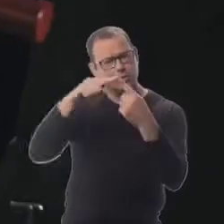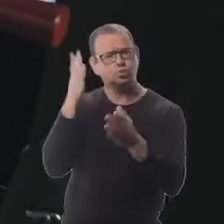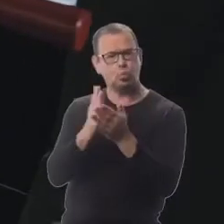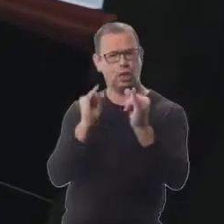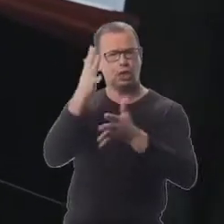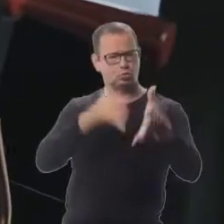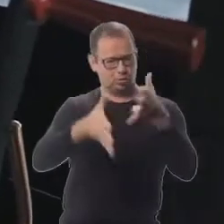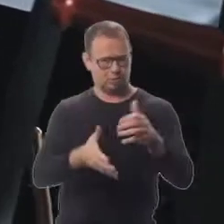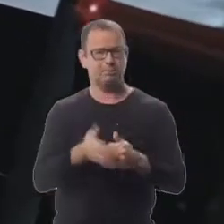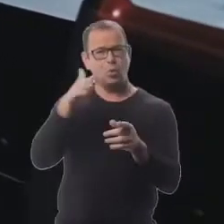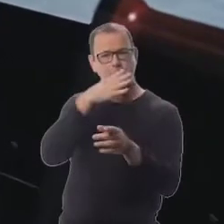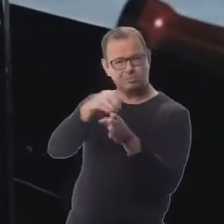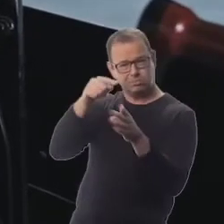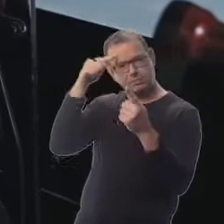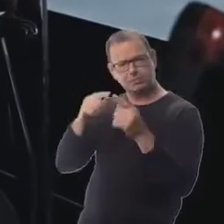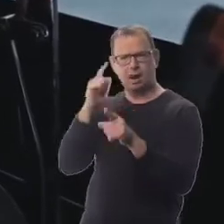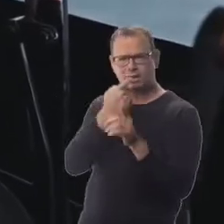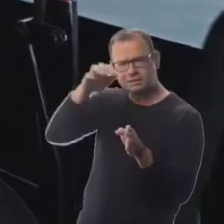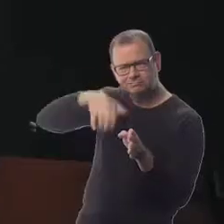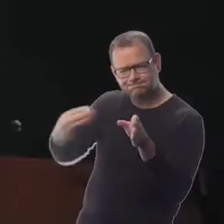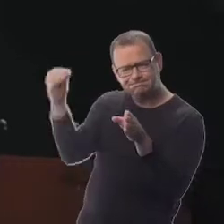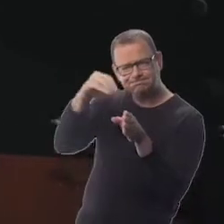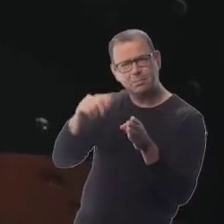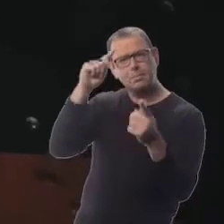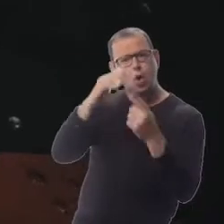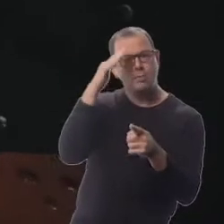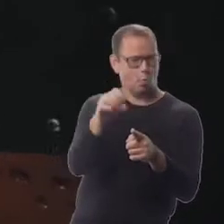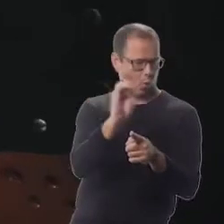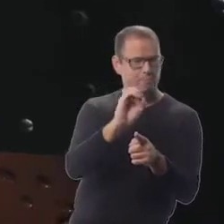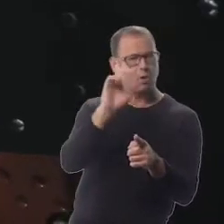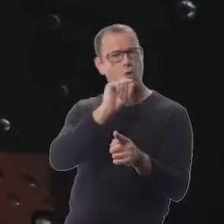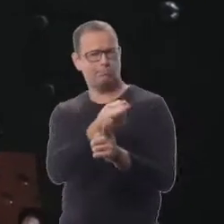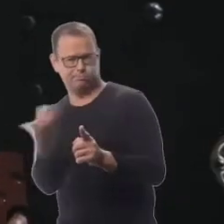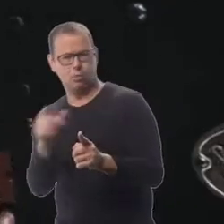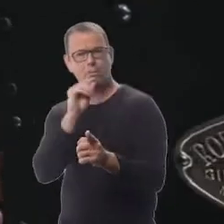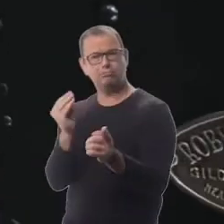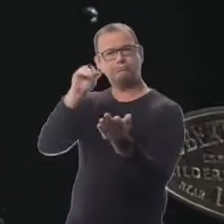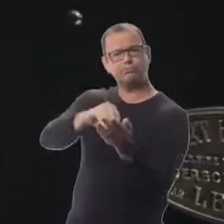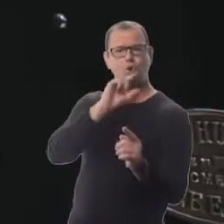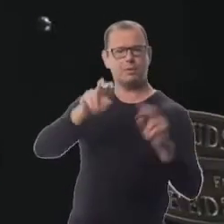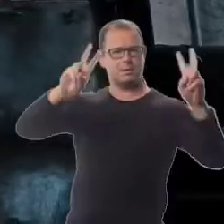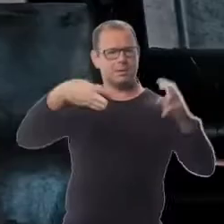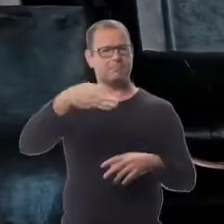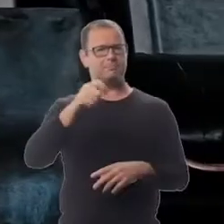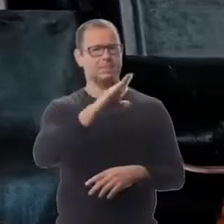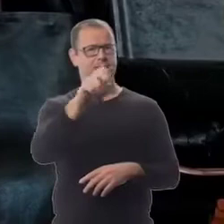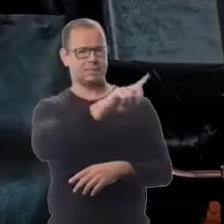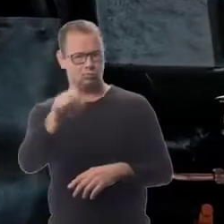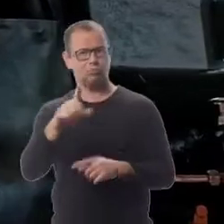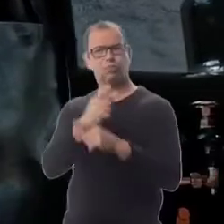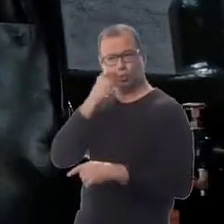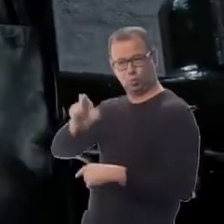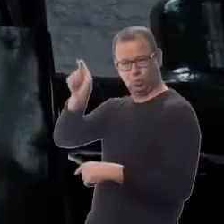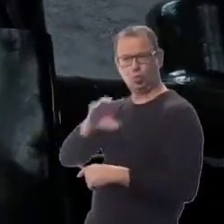locomotivas mineiras não tinham números, mas nomes. Esta locomotiva foi dado o nome Pejão, pois serviu no coto mineiro do